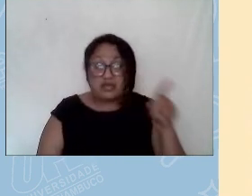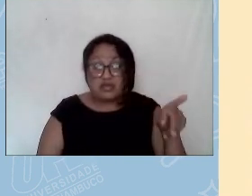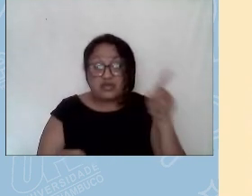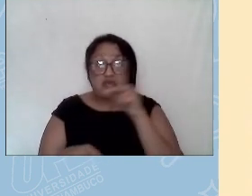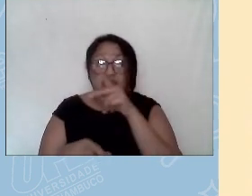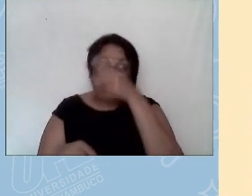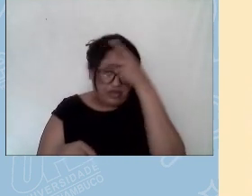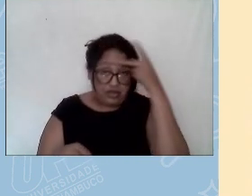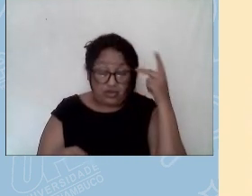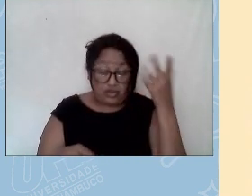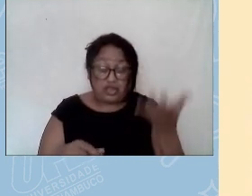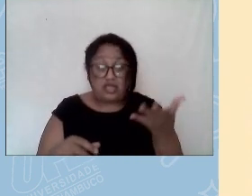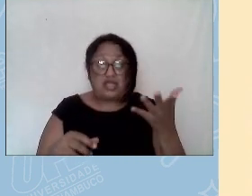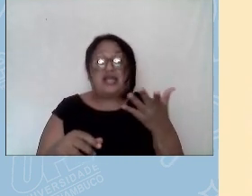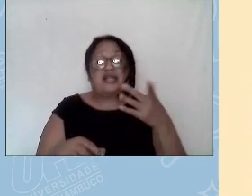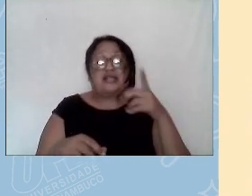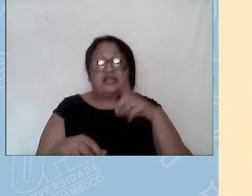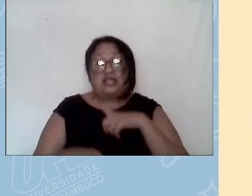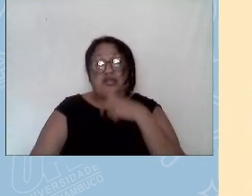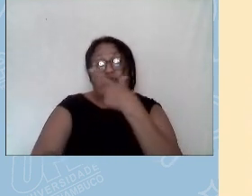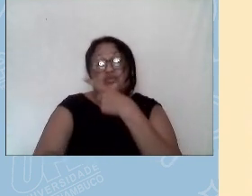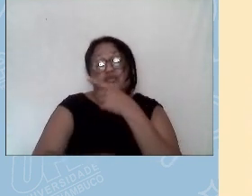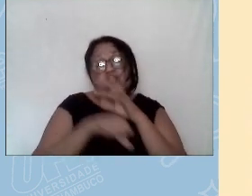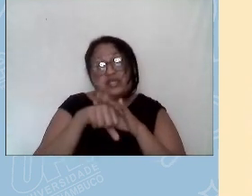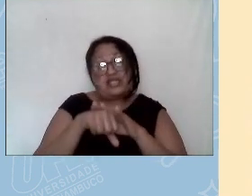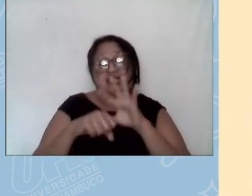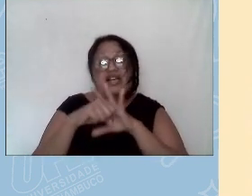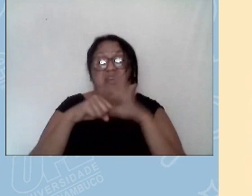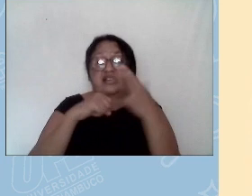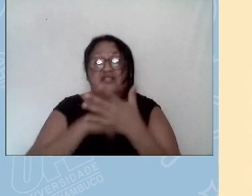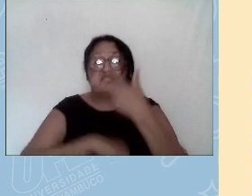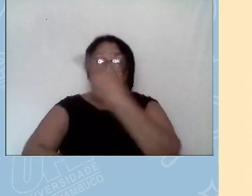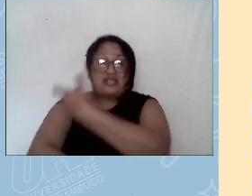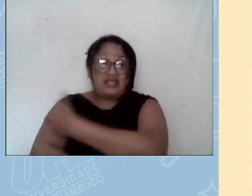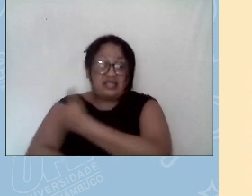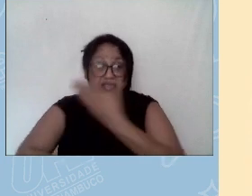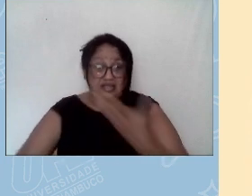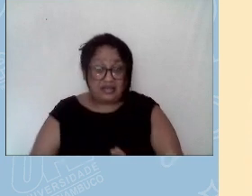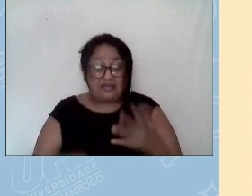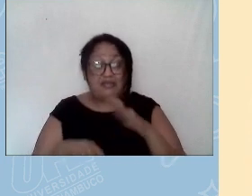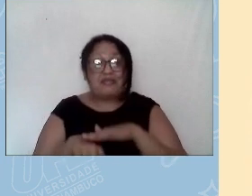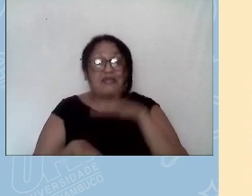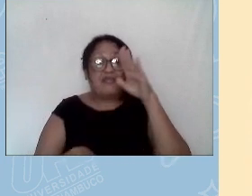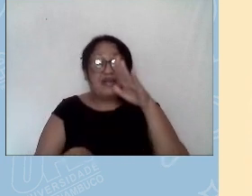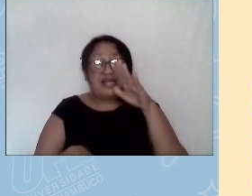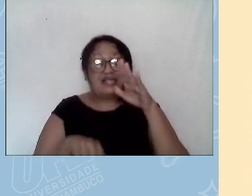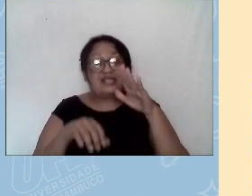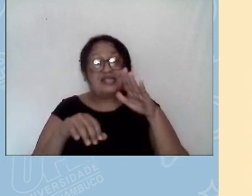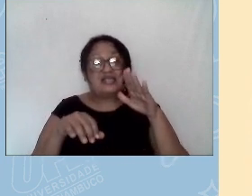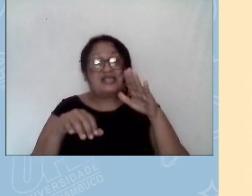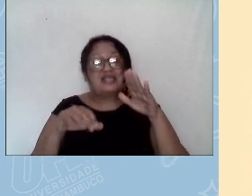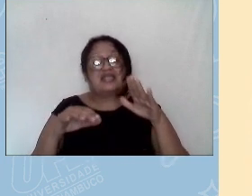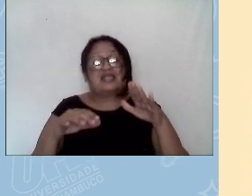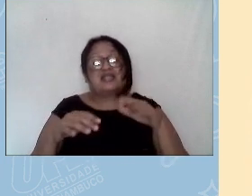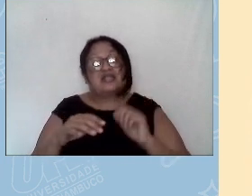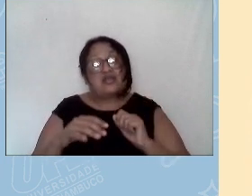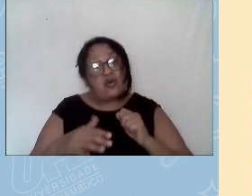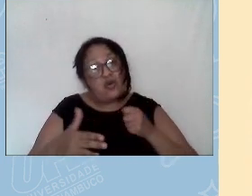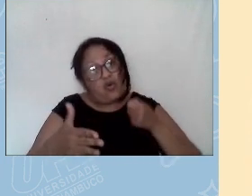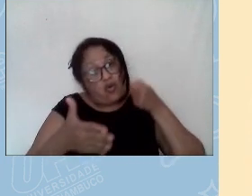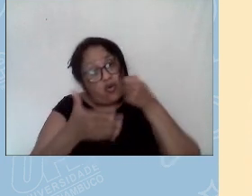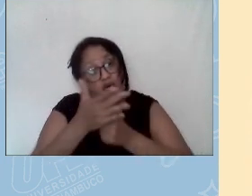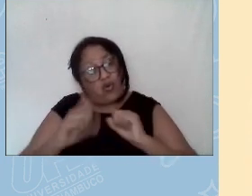doença a vacina acaba sendo ainda mais eficiente no combate a quadros mais